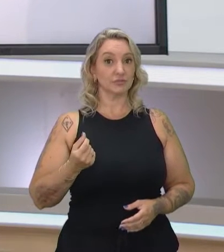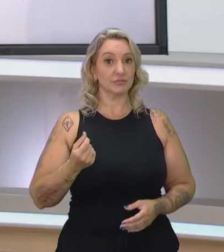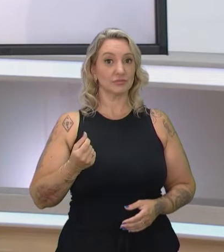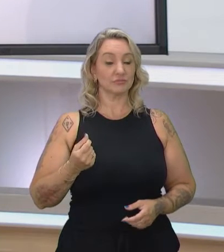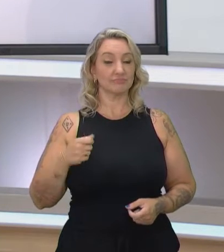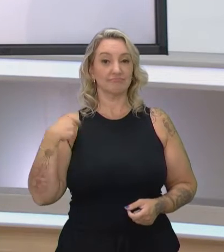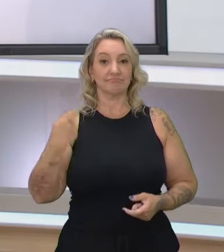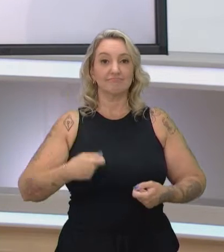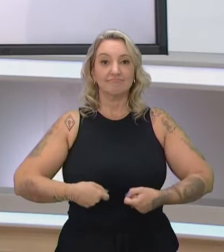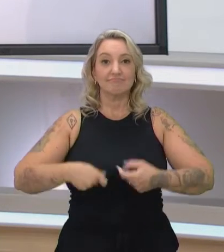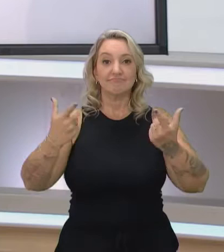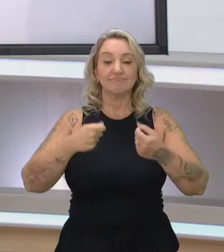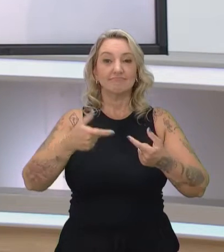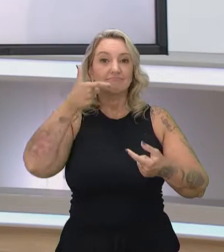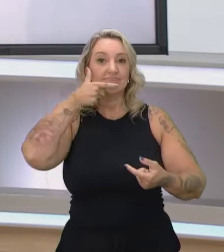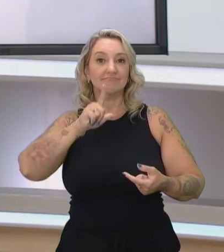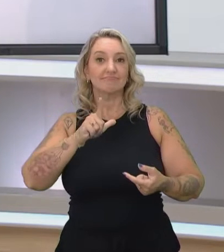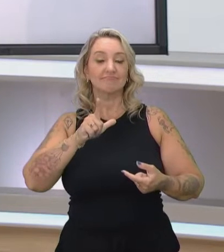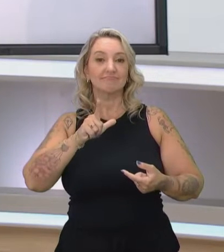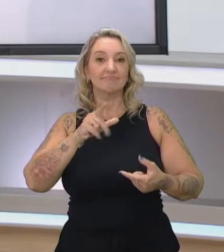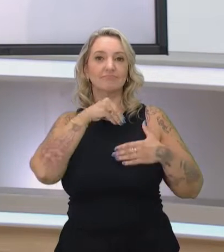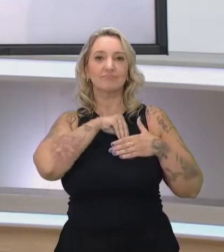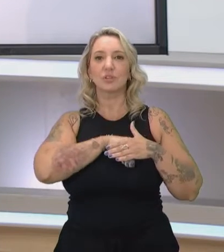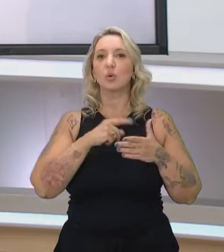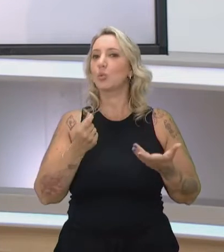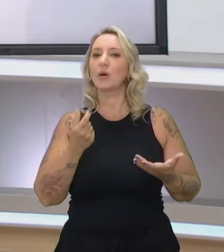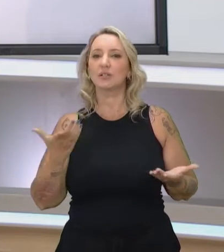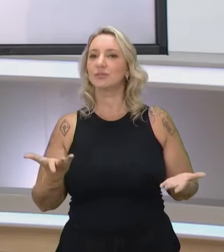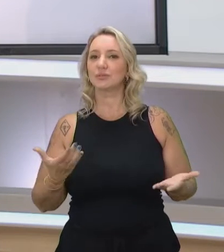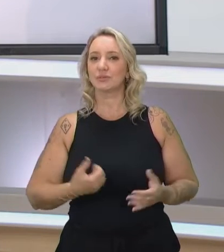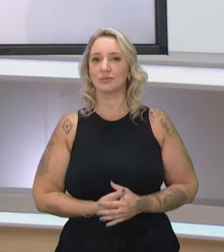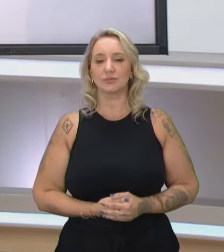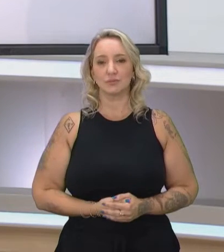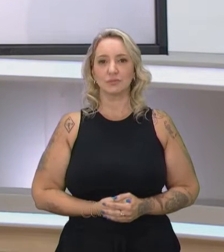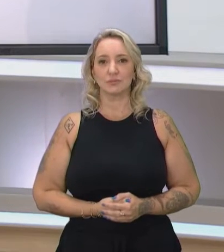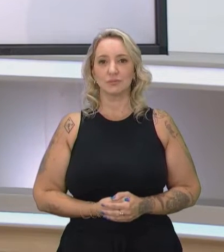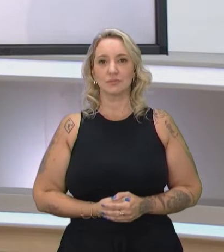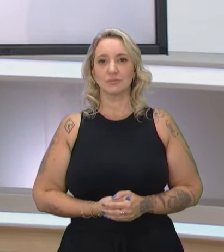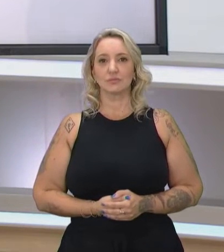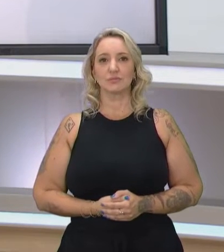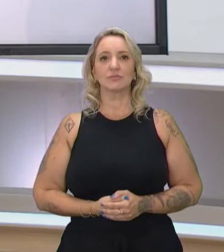gente gasta e que a gente ganha? Quanto? Então, nós vamos